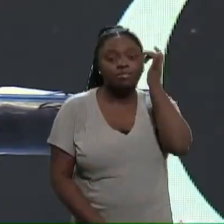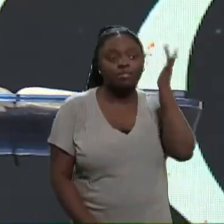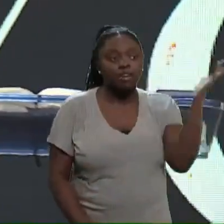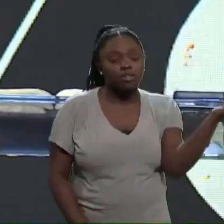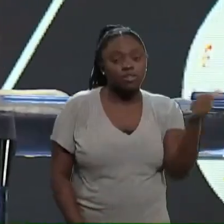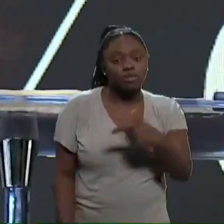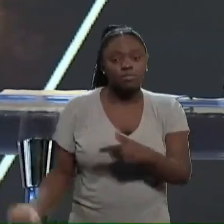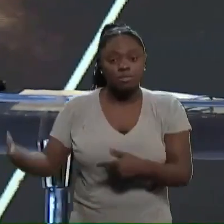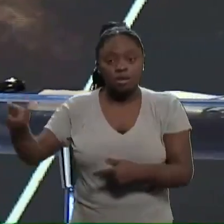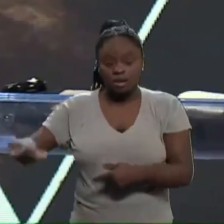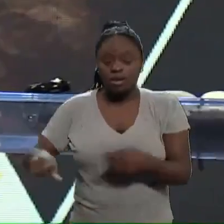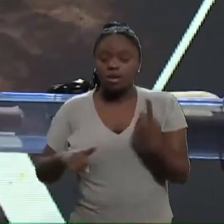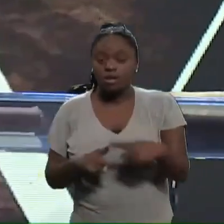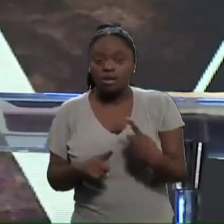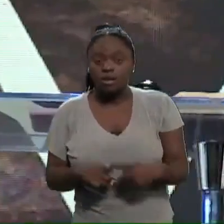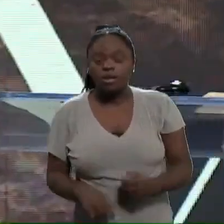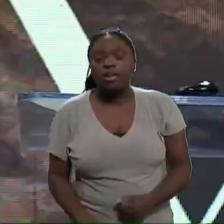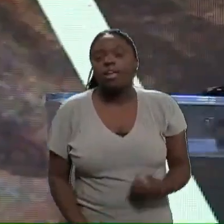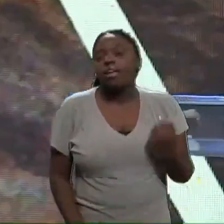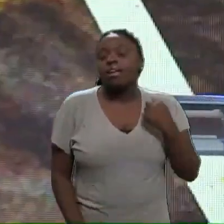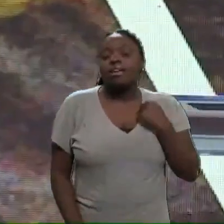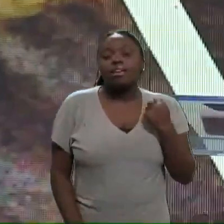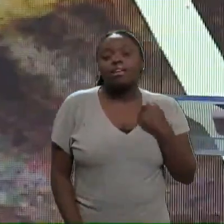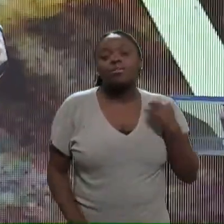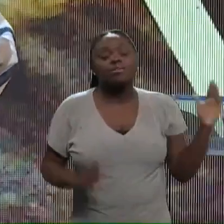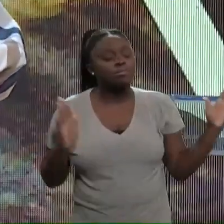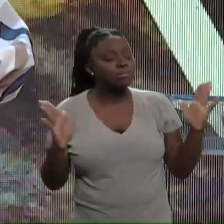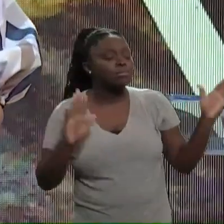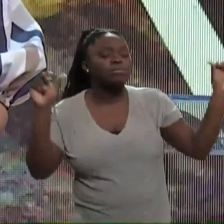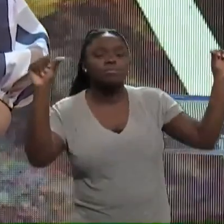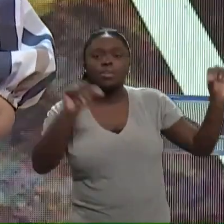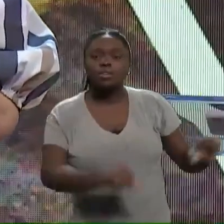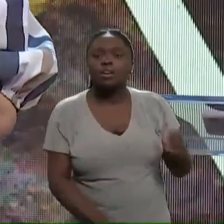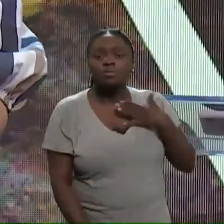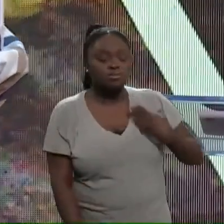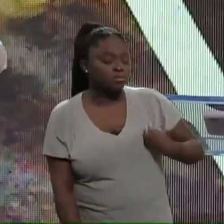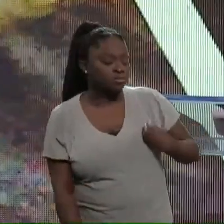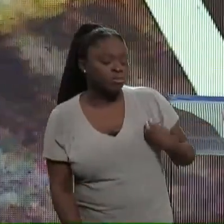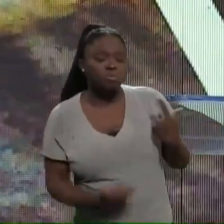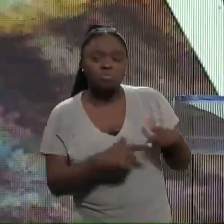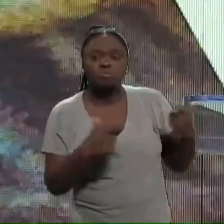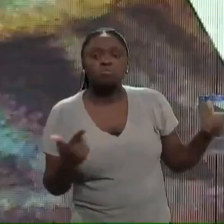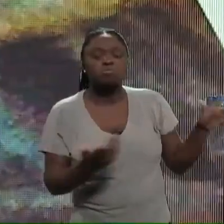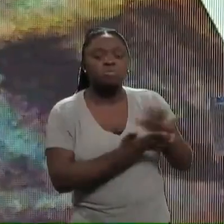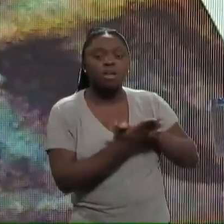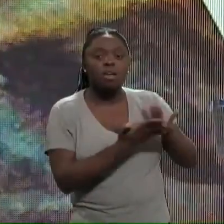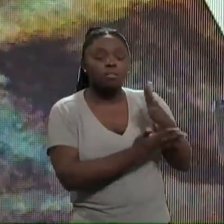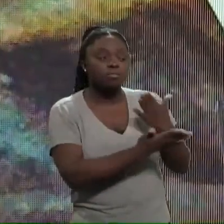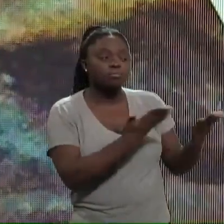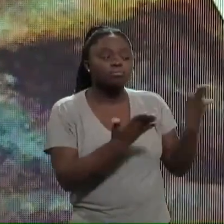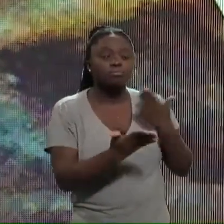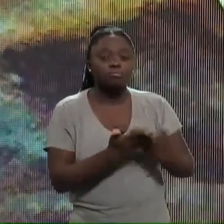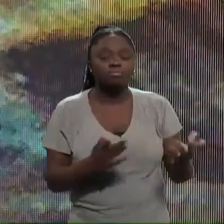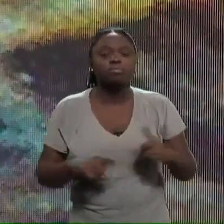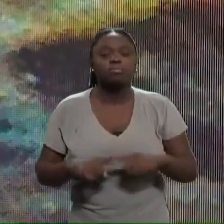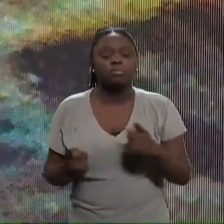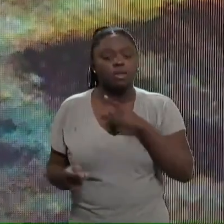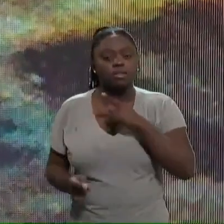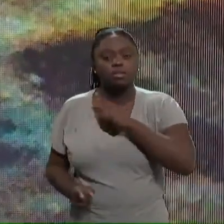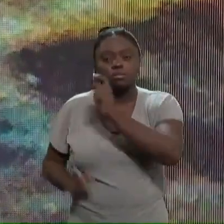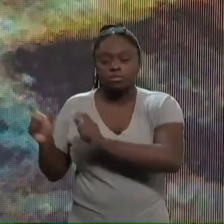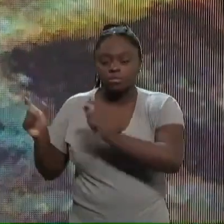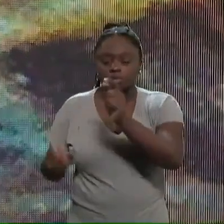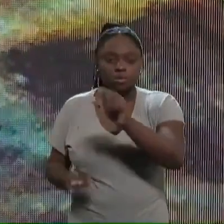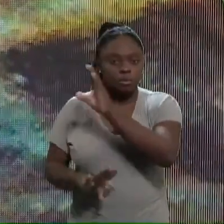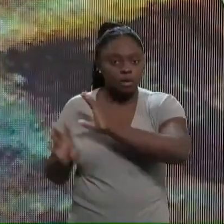outros. Por quê? Porque eu estava num dos piores momentos da minha vida, eu não tinha nada a perder. Mas tem gente que tem vindo para o Carisma,